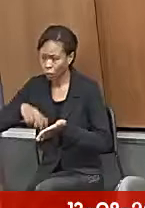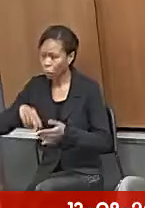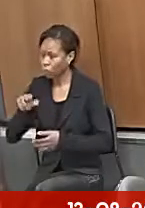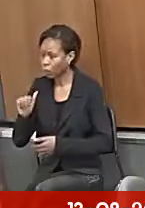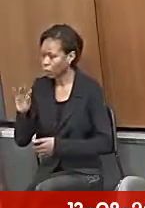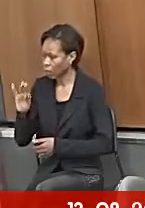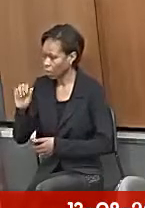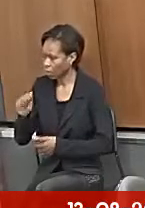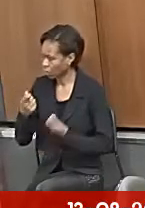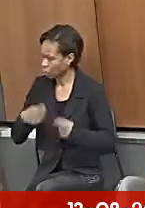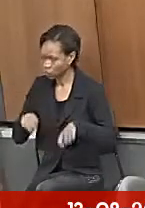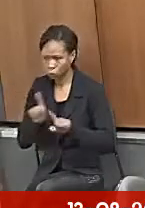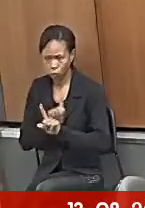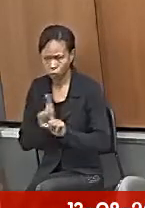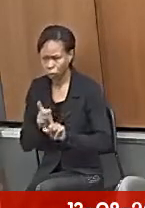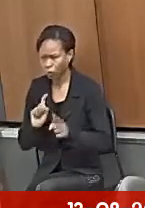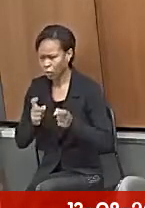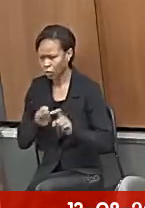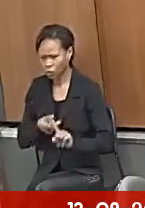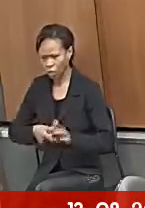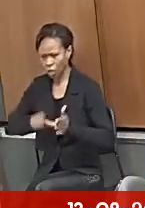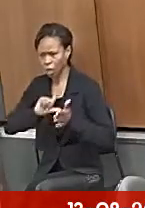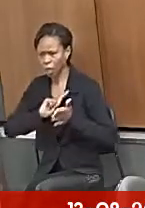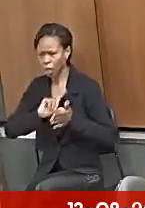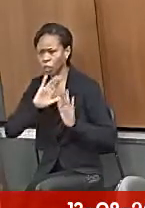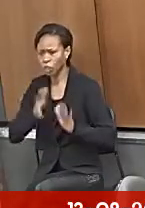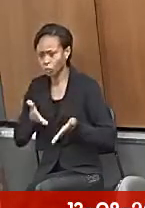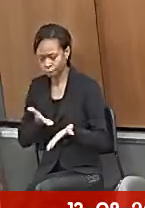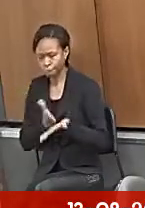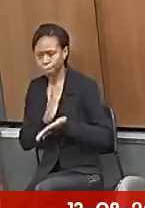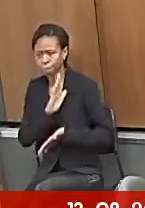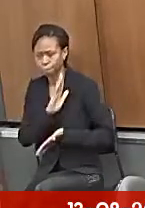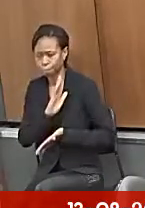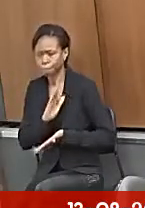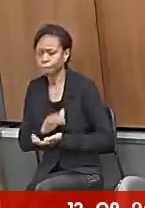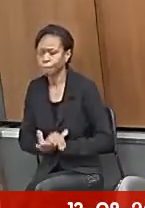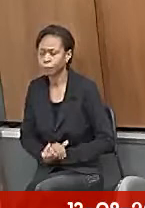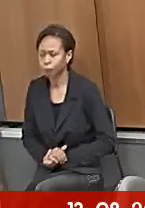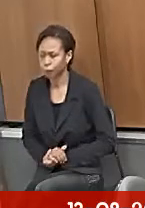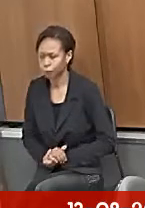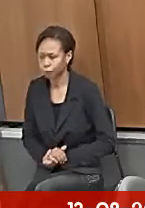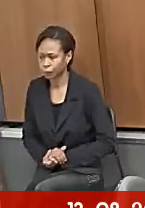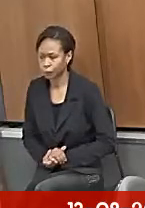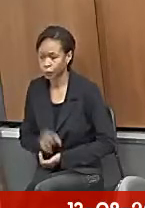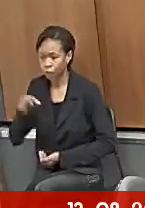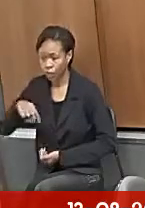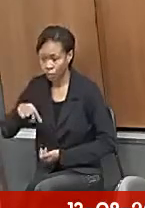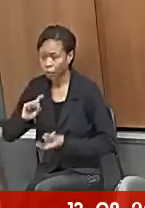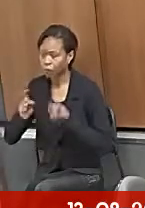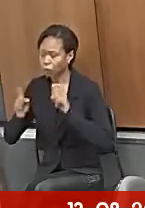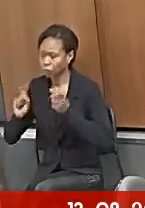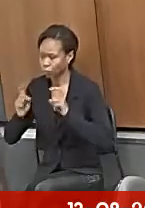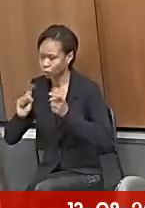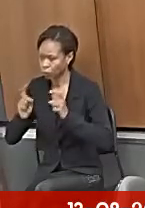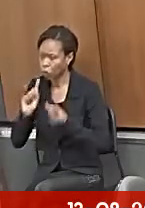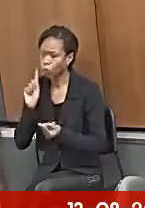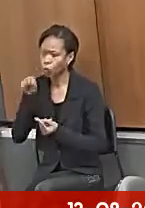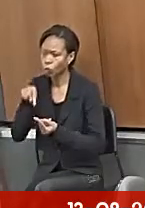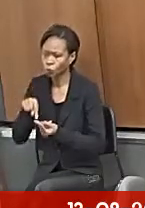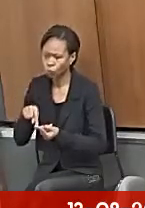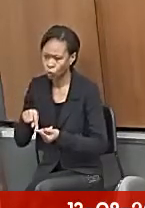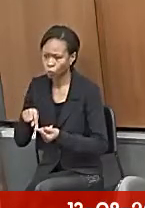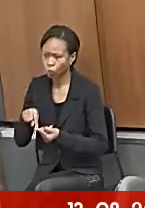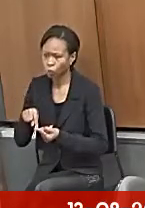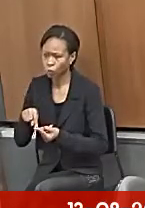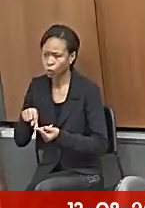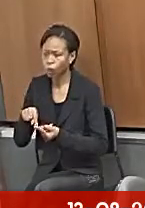dispensa a leitura da ata da reunião anterior considera aprovado solicita a sua subscrição esta reunião se destina a apreciar a matéria